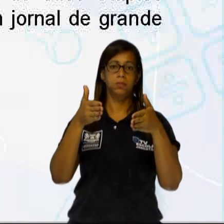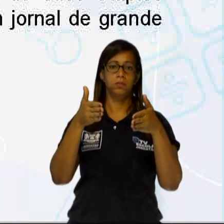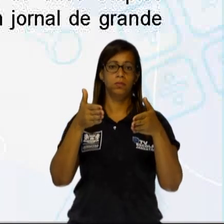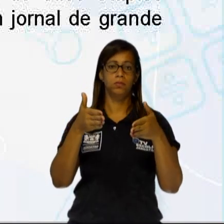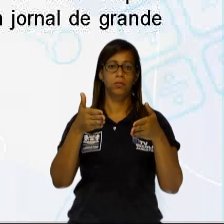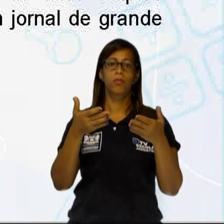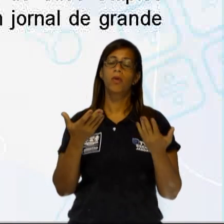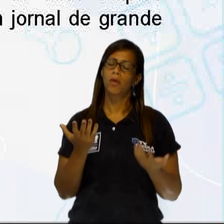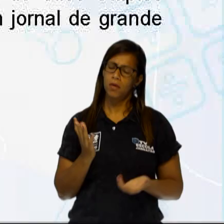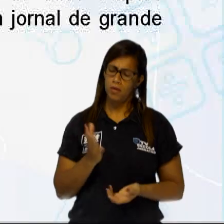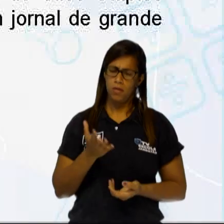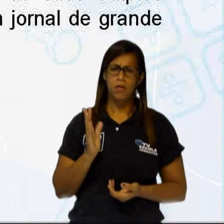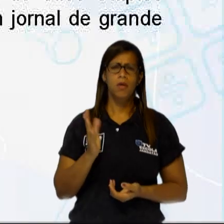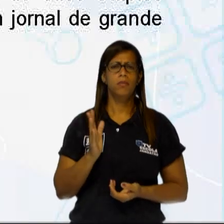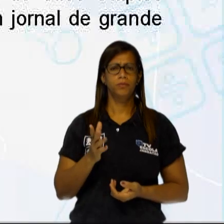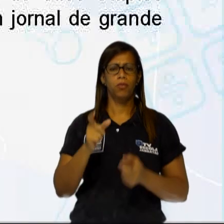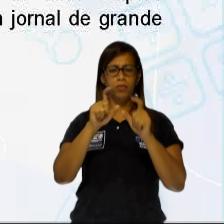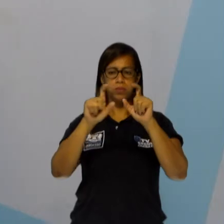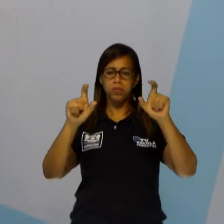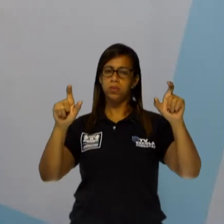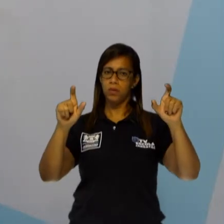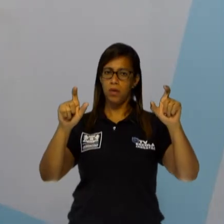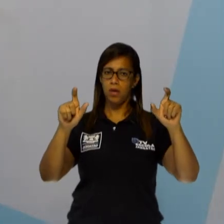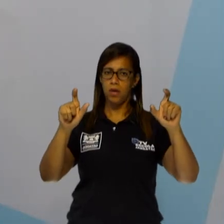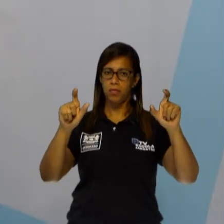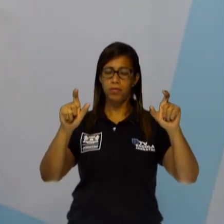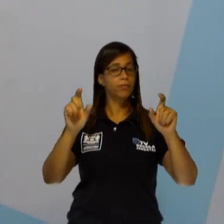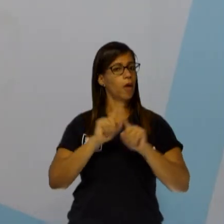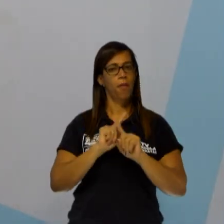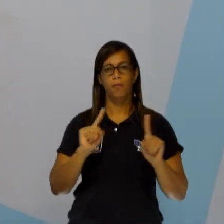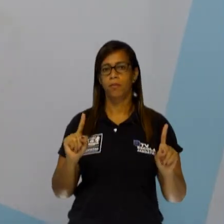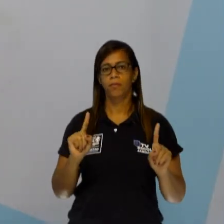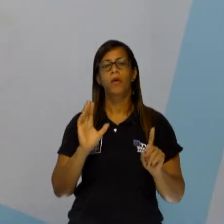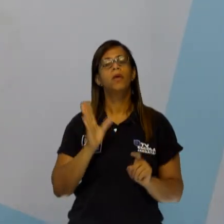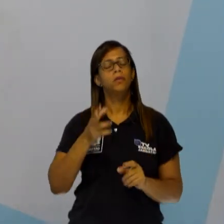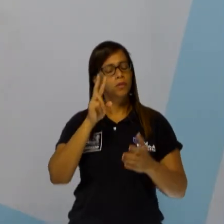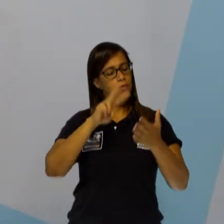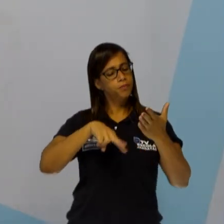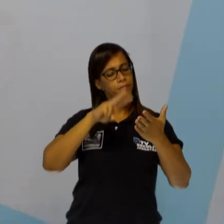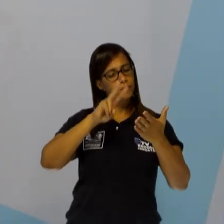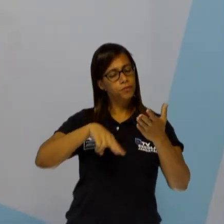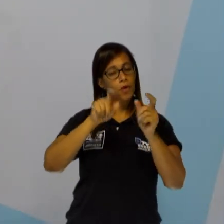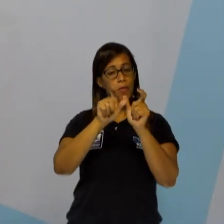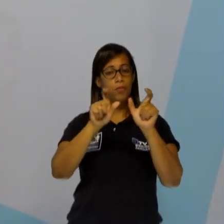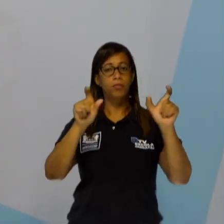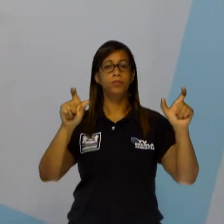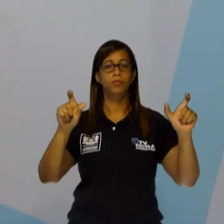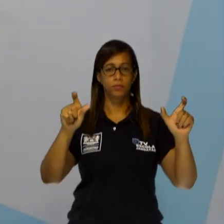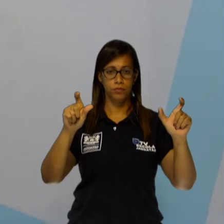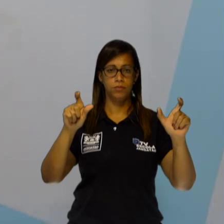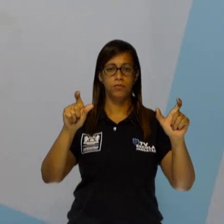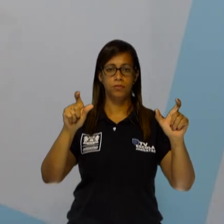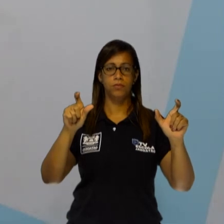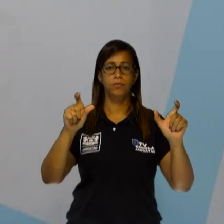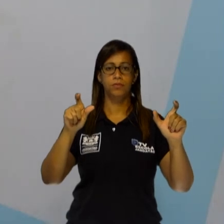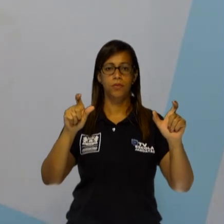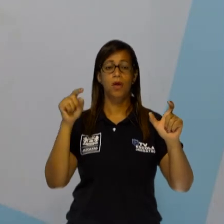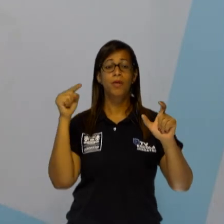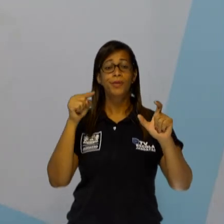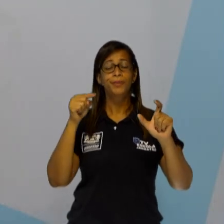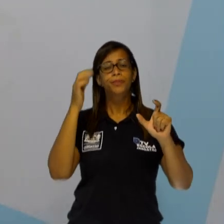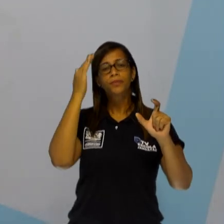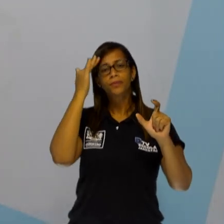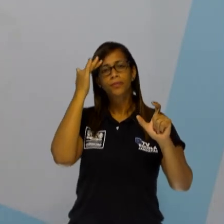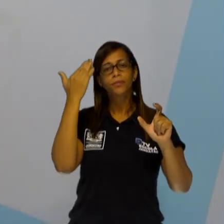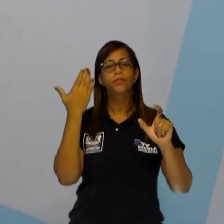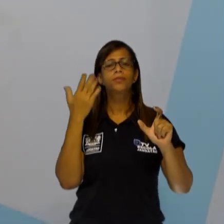fica evidente no primeiro parágrafo. Não, pessoal, nós vimos aí o primeiro parágrafo e a gente chegou à conclusão de que neste primeiro parágrafo ele